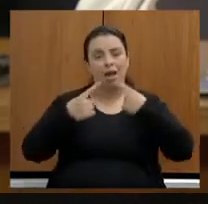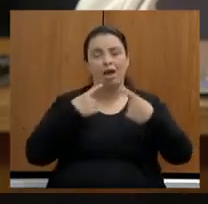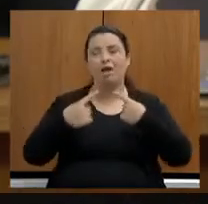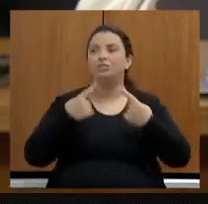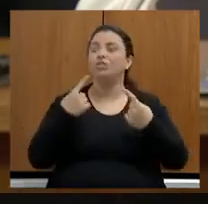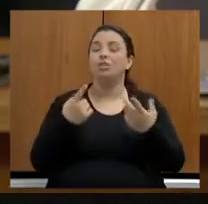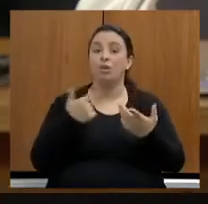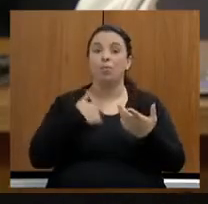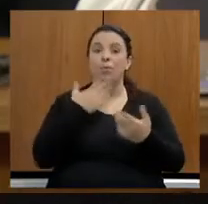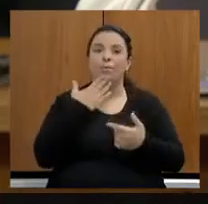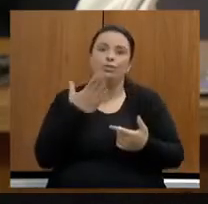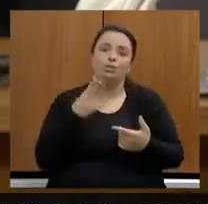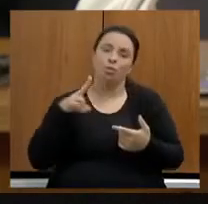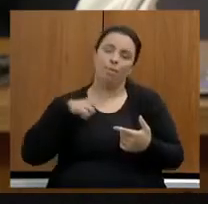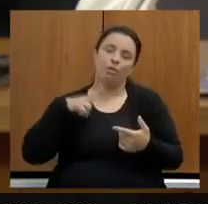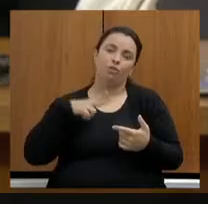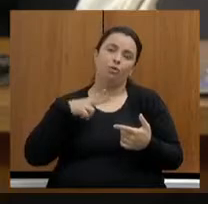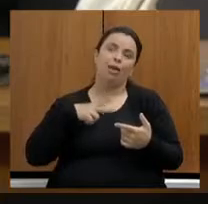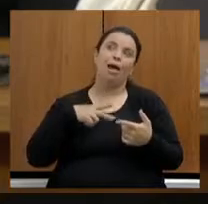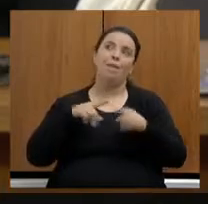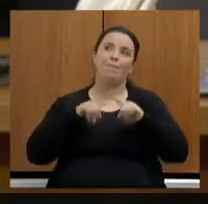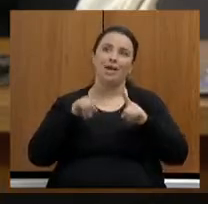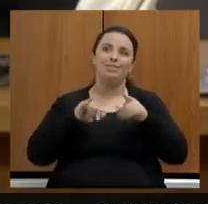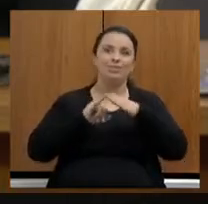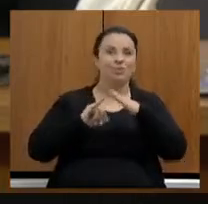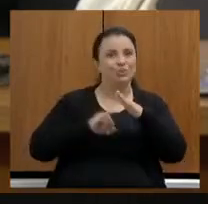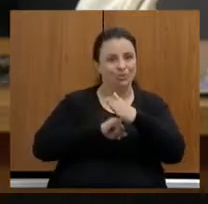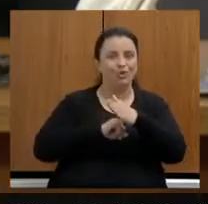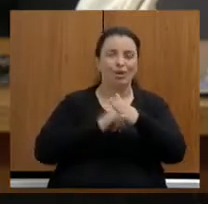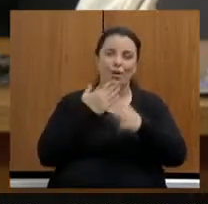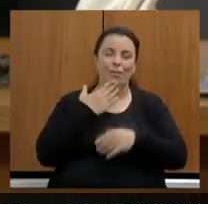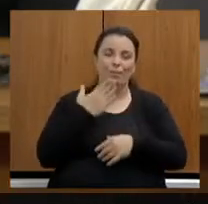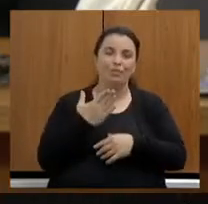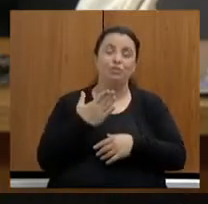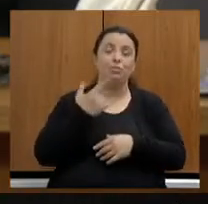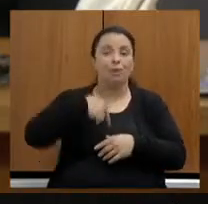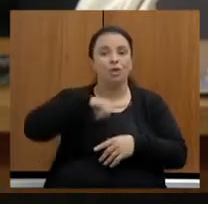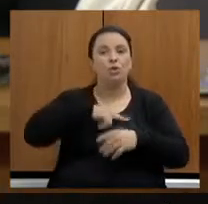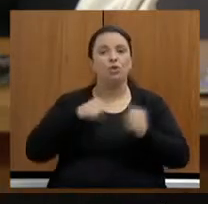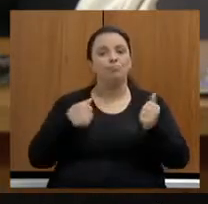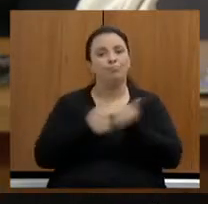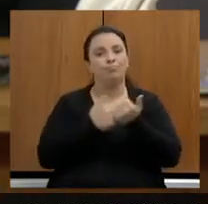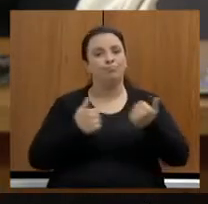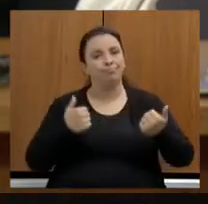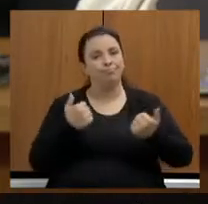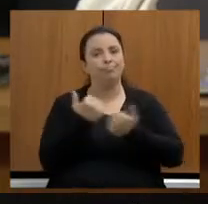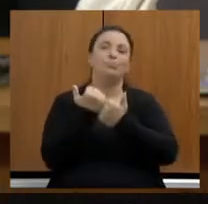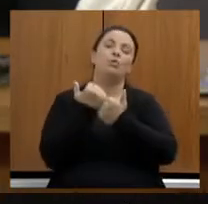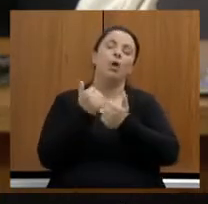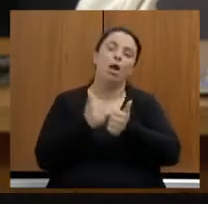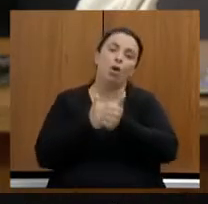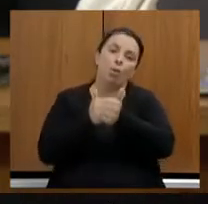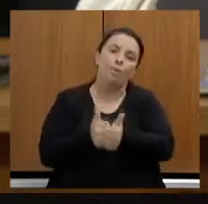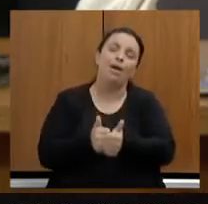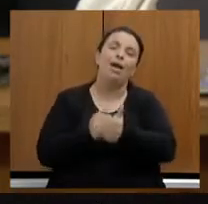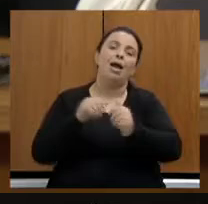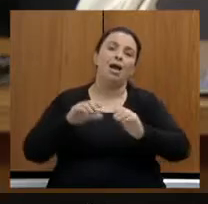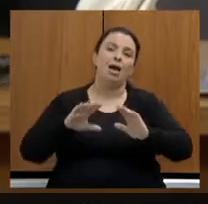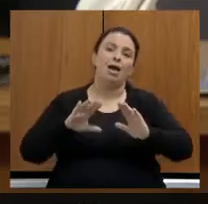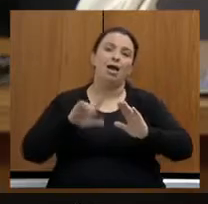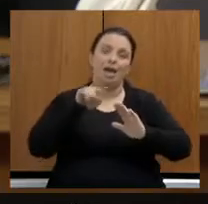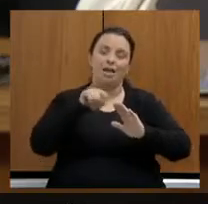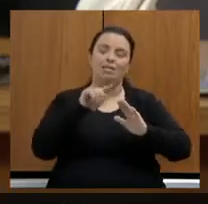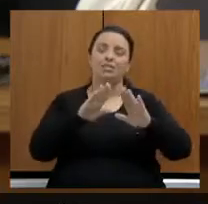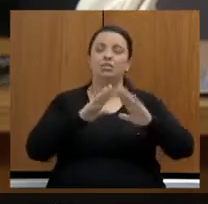pedido muito o pessoal mas também institucional para que nós nós possamos contar com o acompanhamento da Assembleia Legislativa em relação